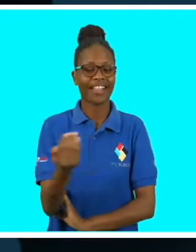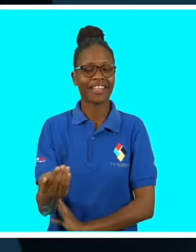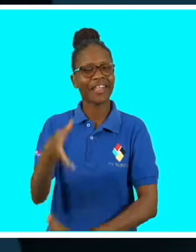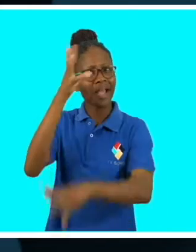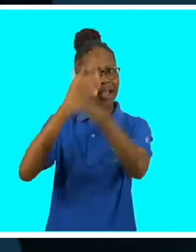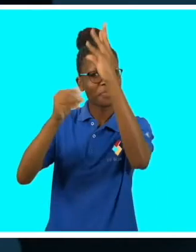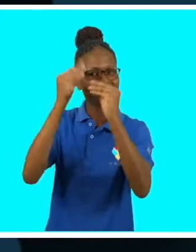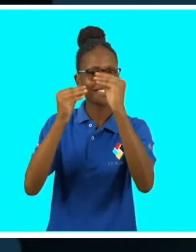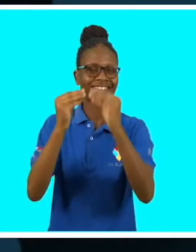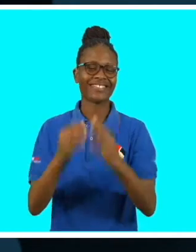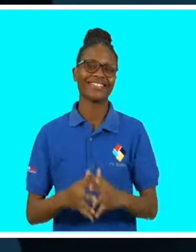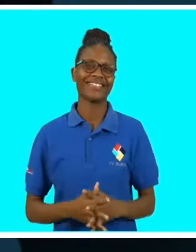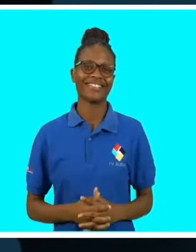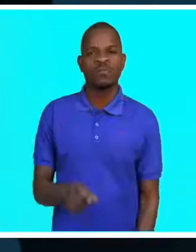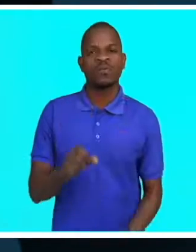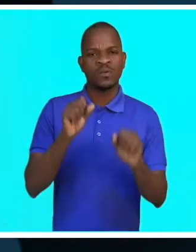aprendizagem.